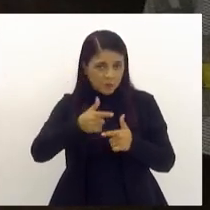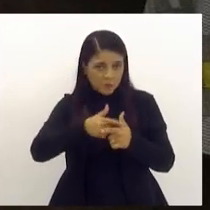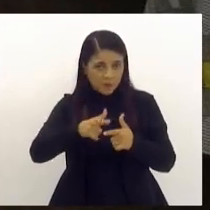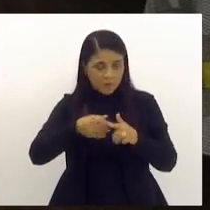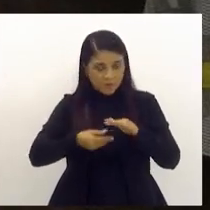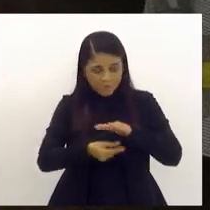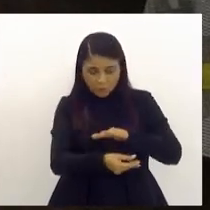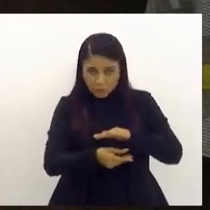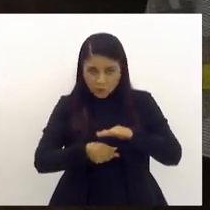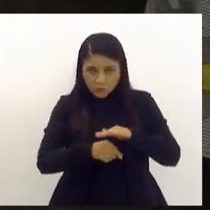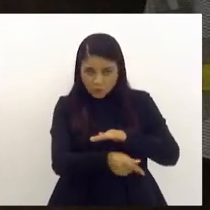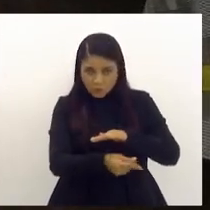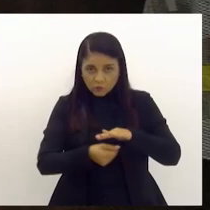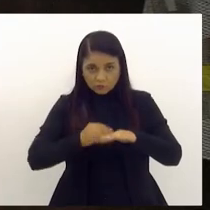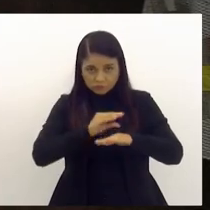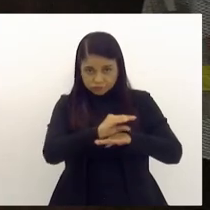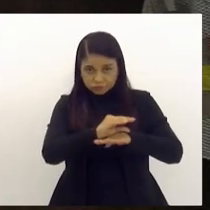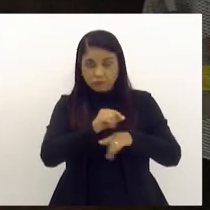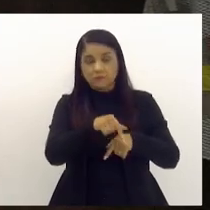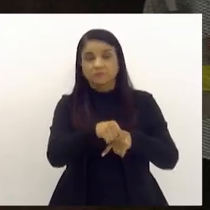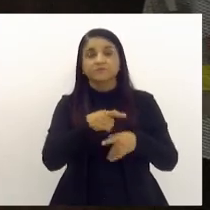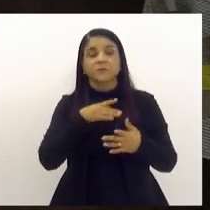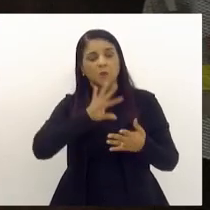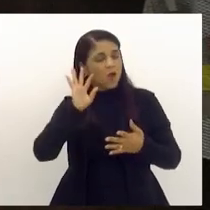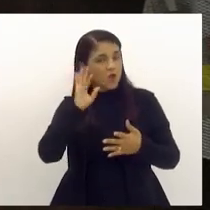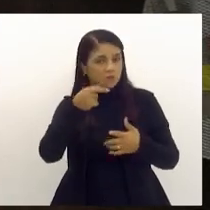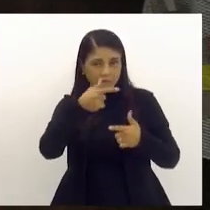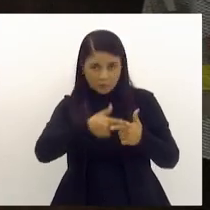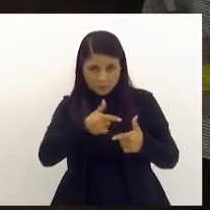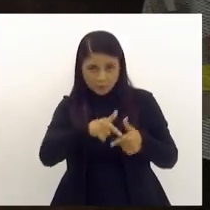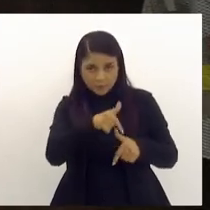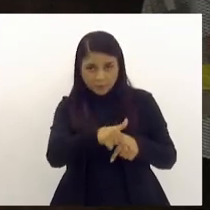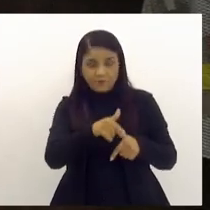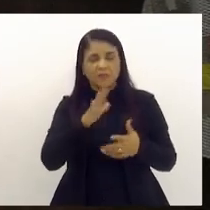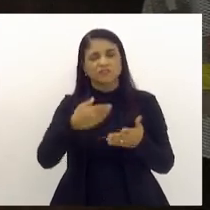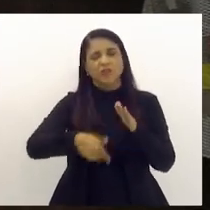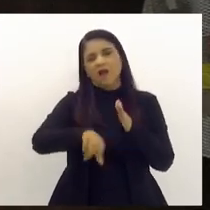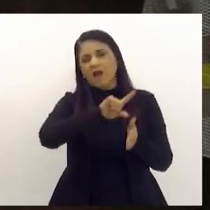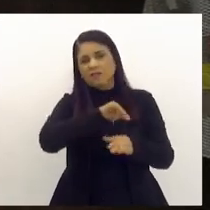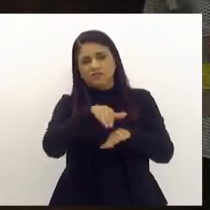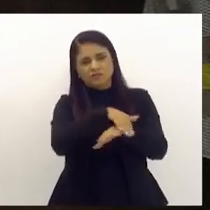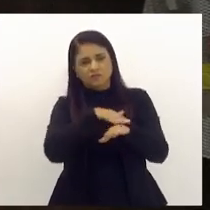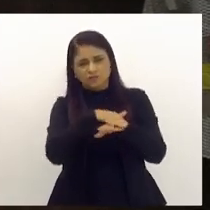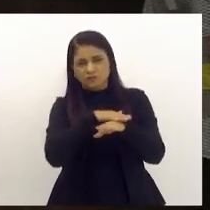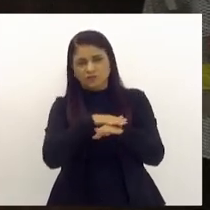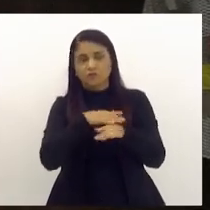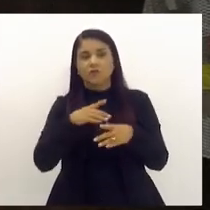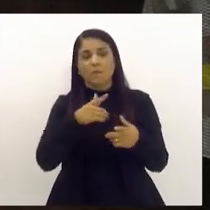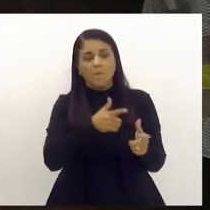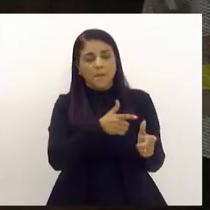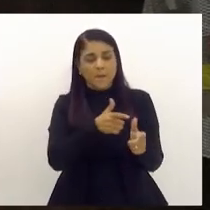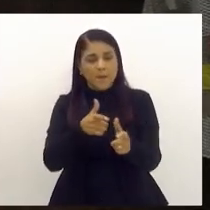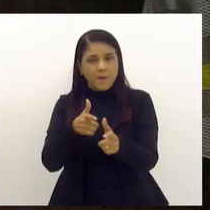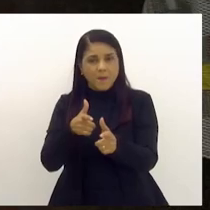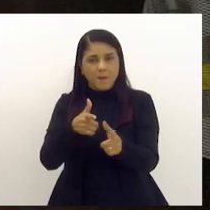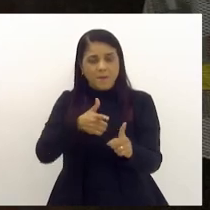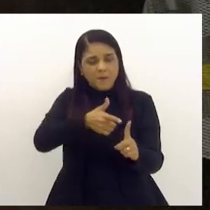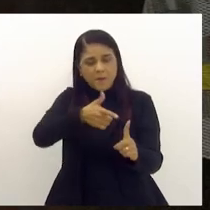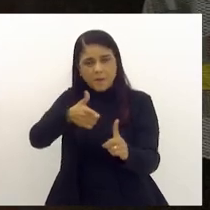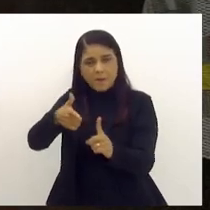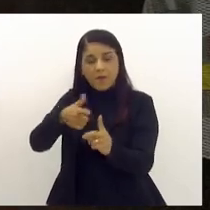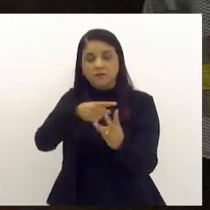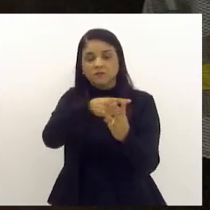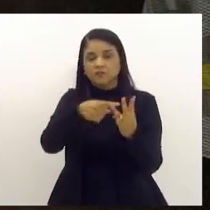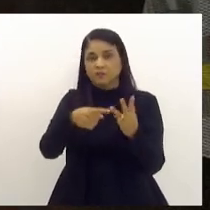da segurança, que, aliás, já tinha sido conversado antes, quando foi a questão do assassinato dos médicos, outra coisa que